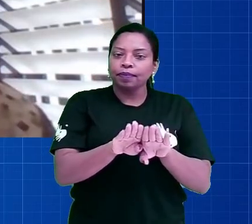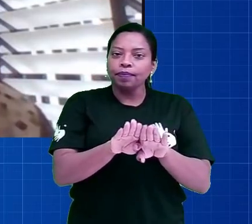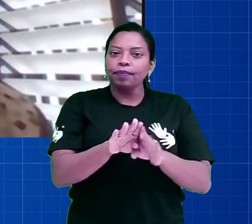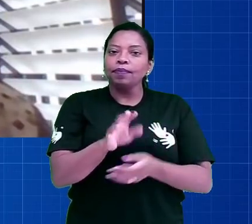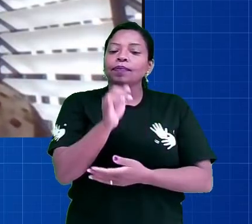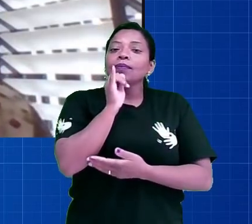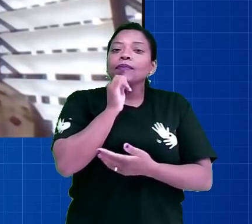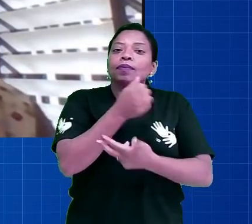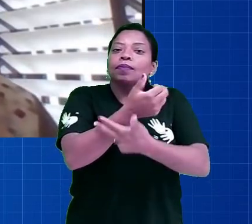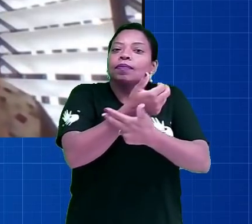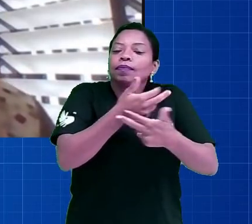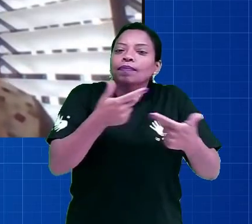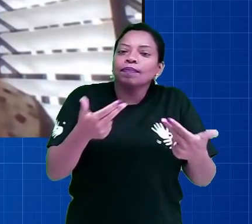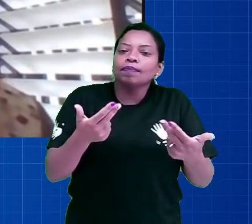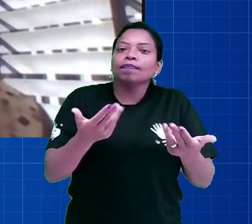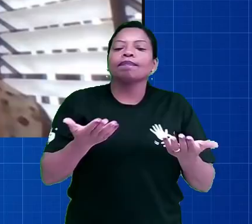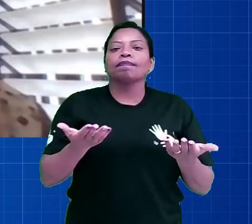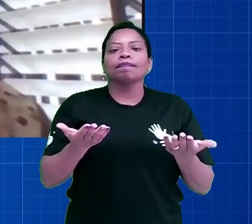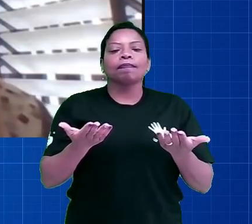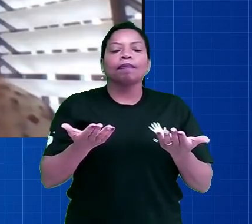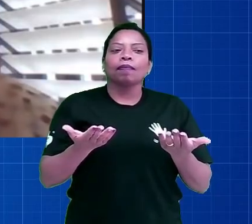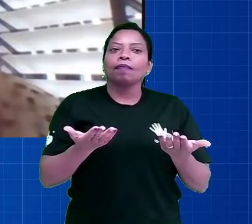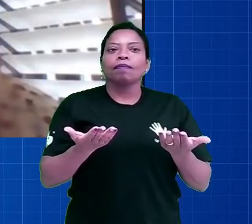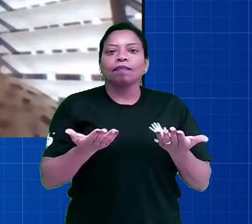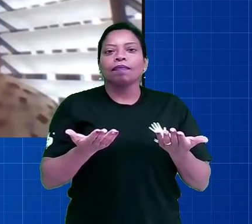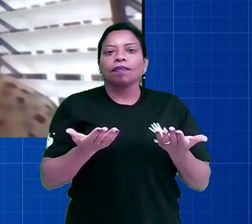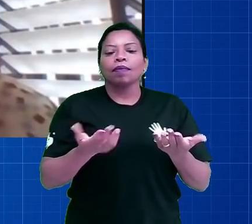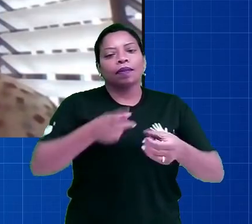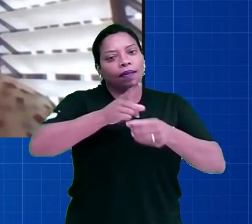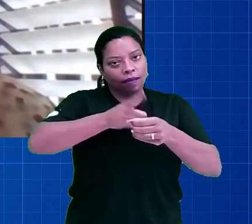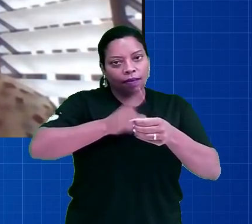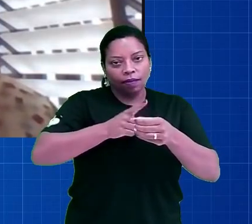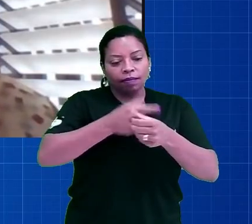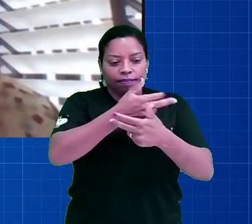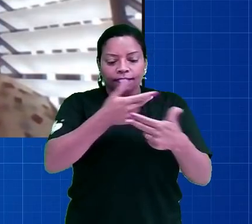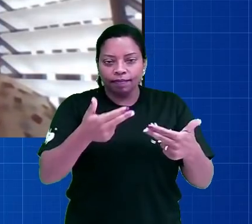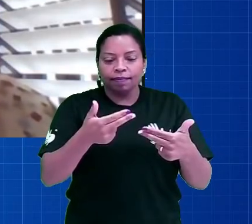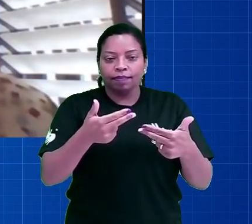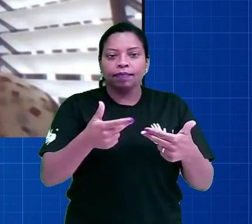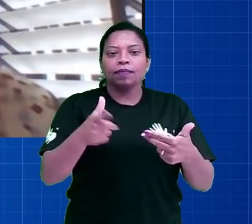também percebe é que vários